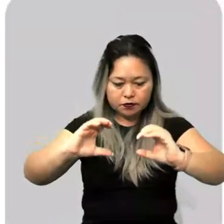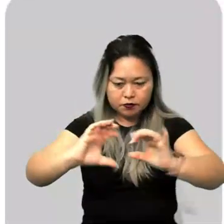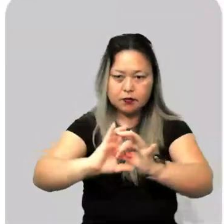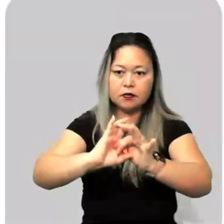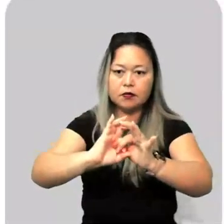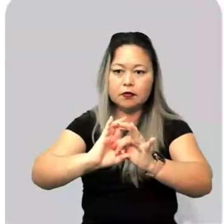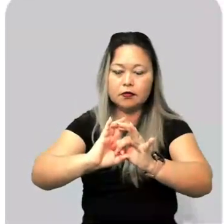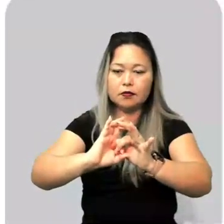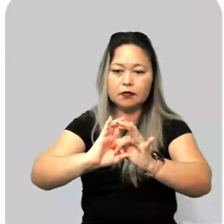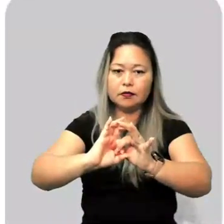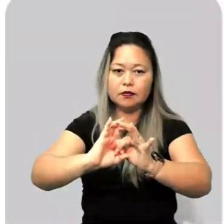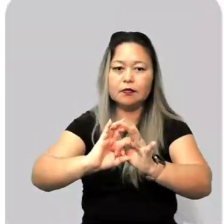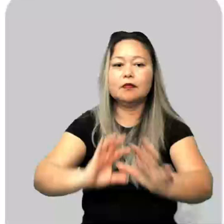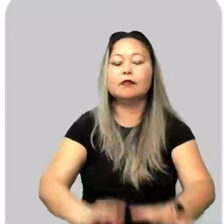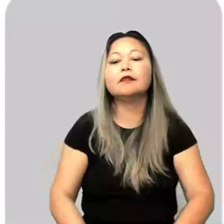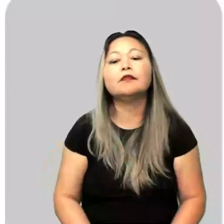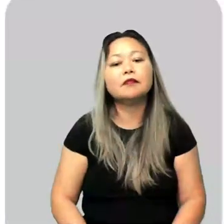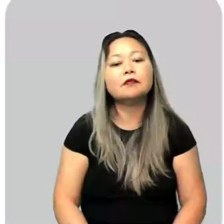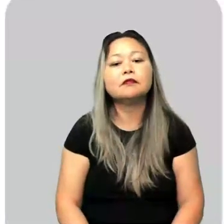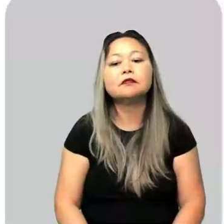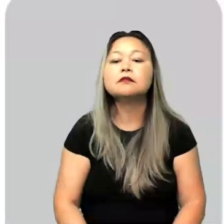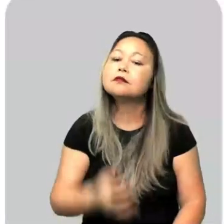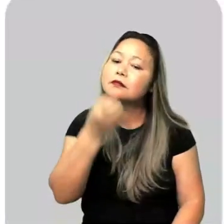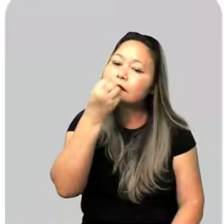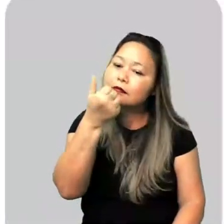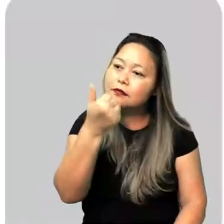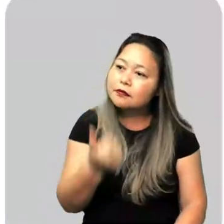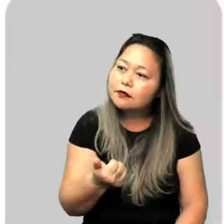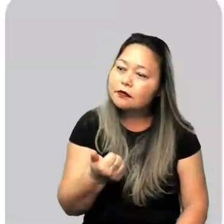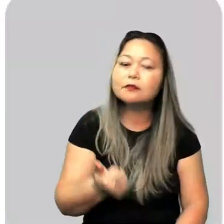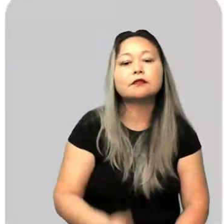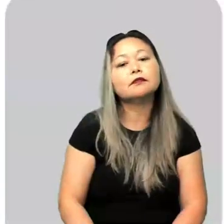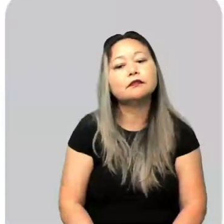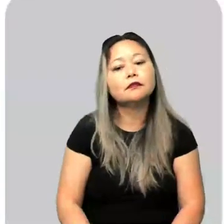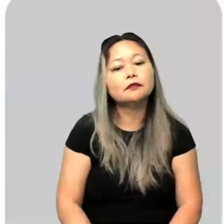ligações glicosídicas, tá bom?